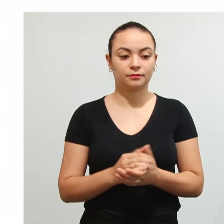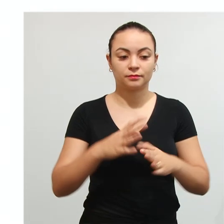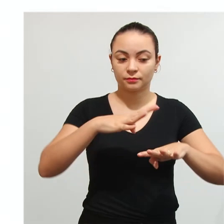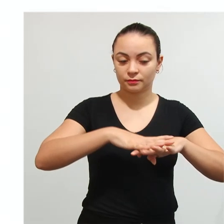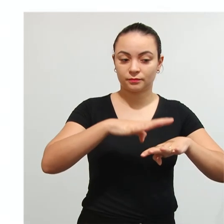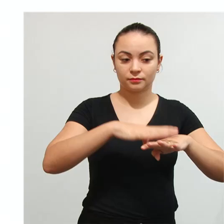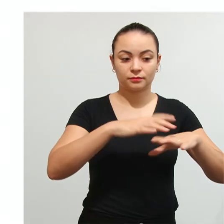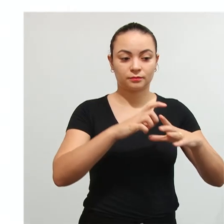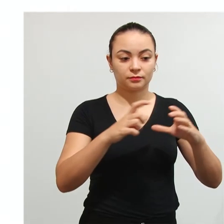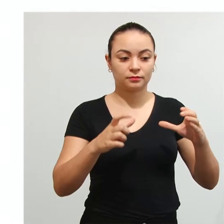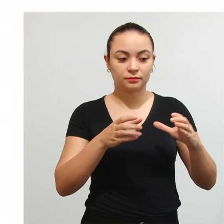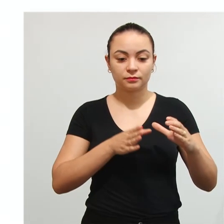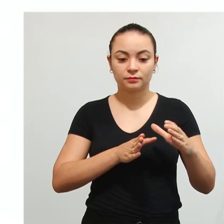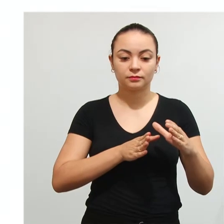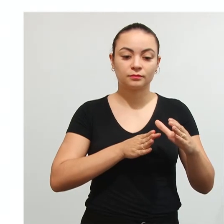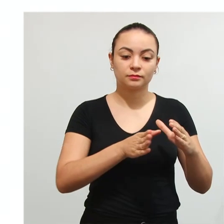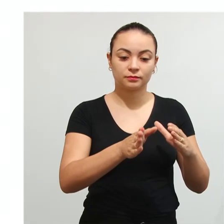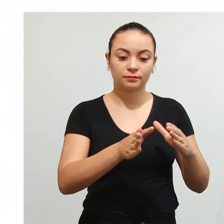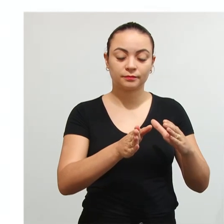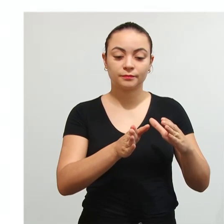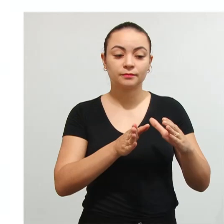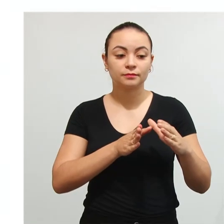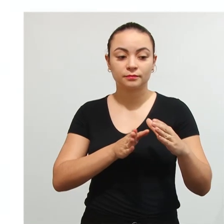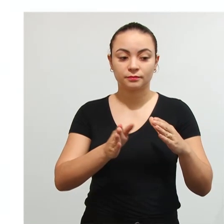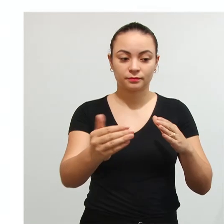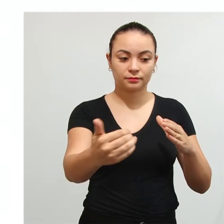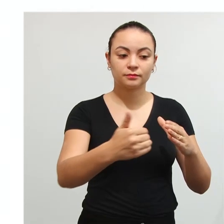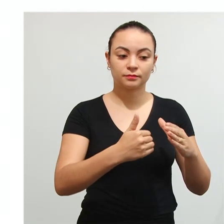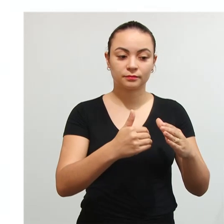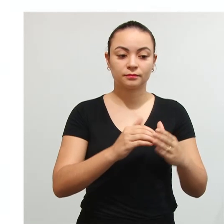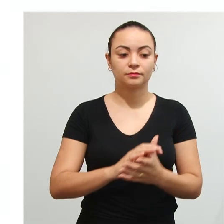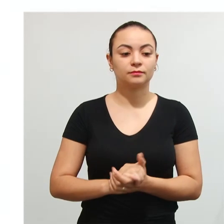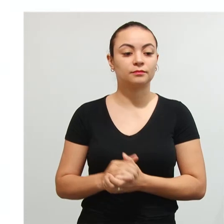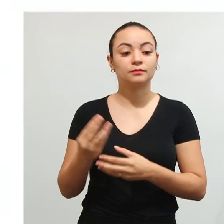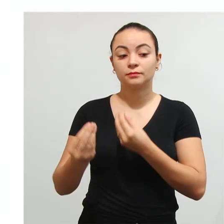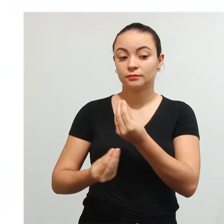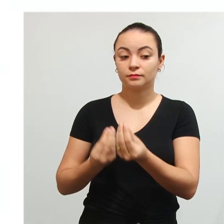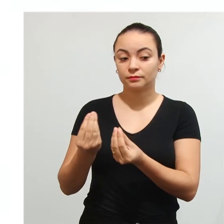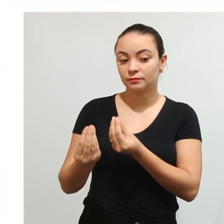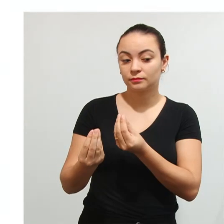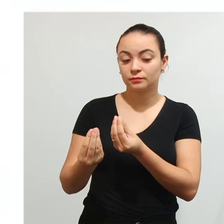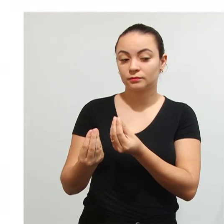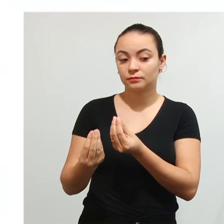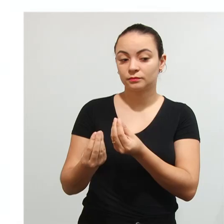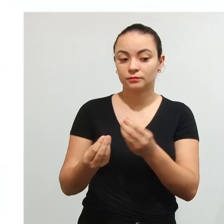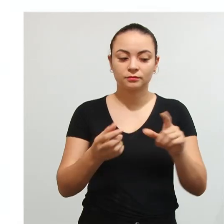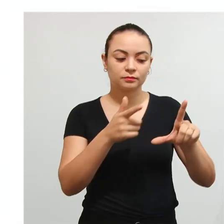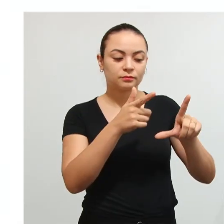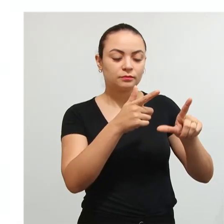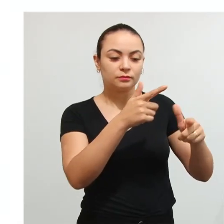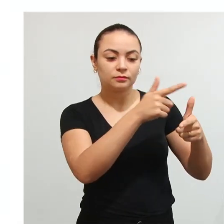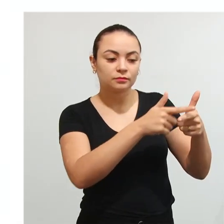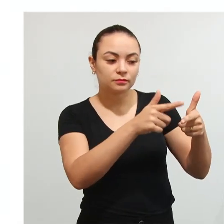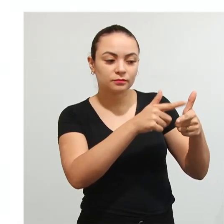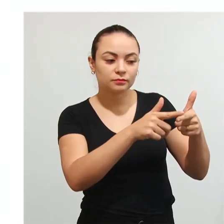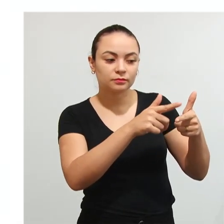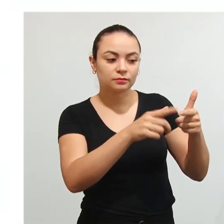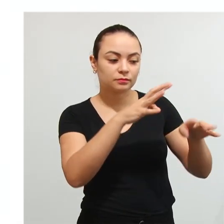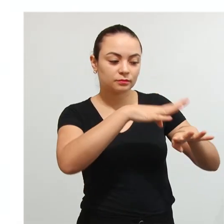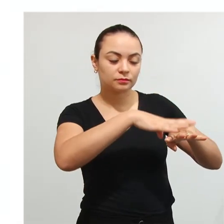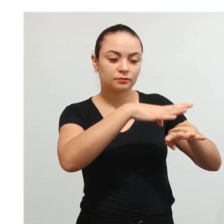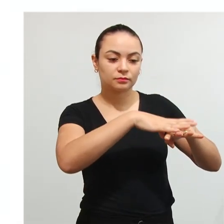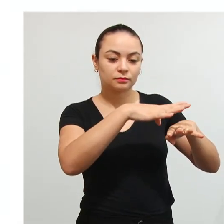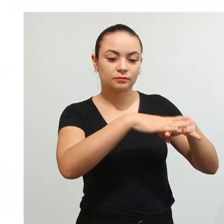e inversamente proporcionais. E como resolver problemas que envolvem essas grandezas, seja